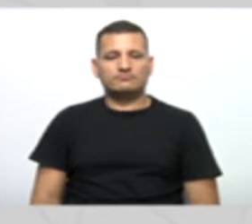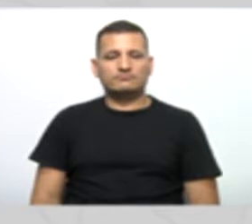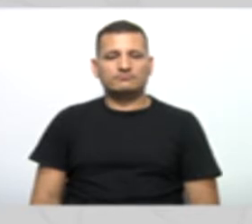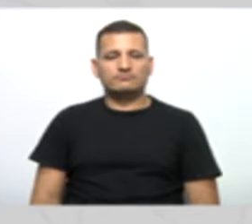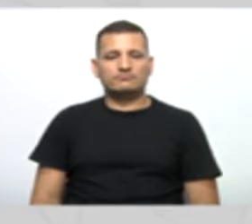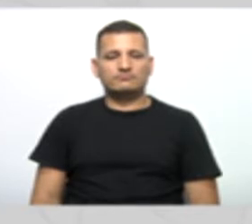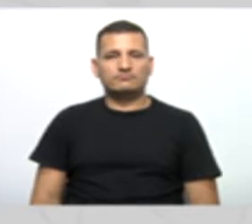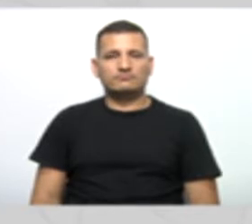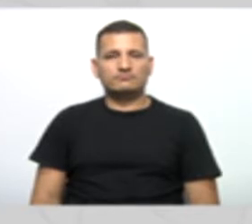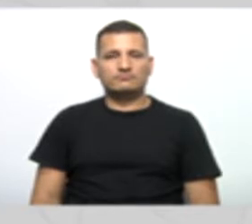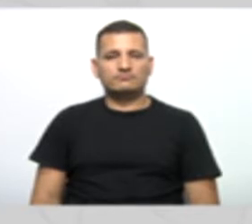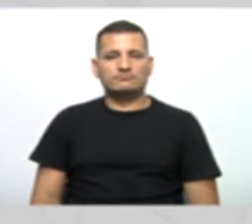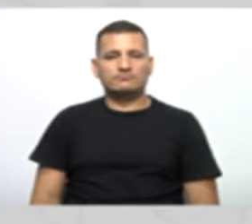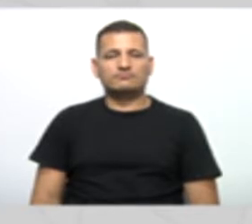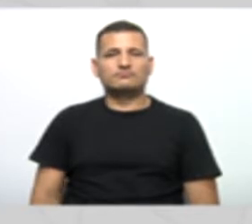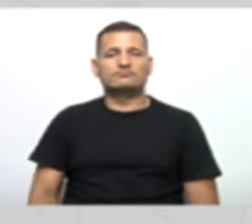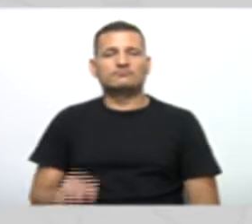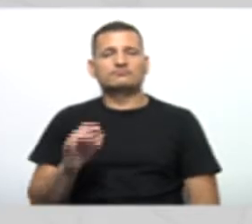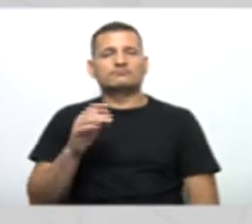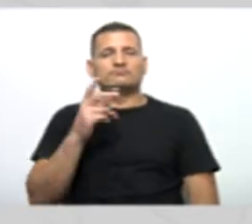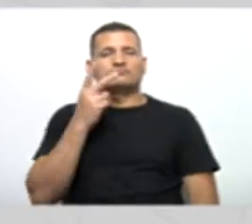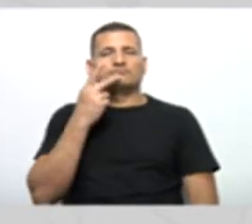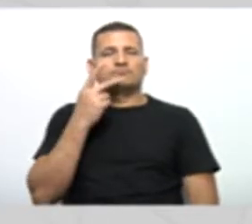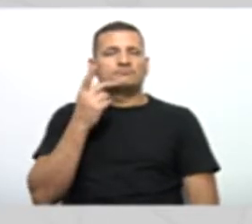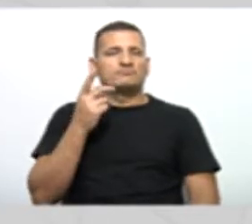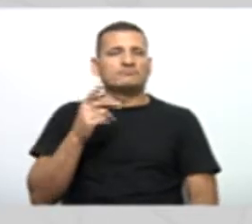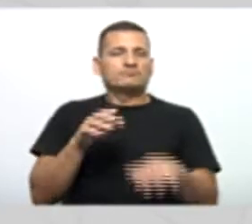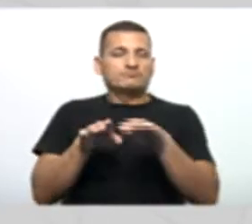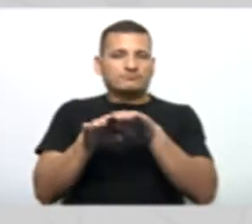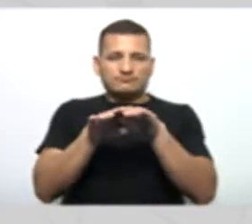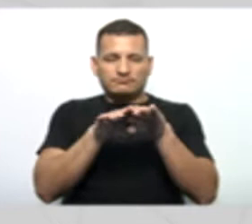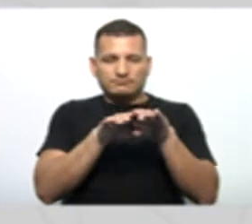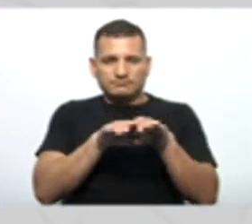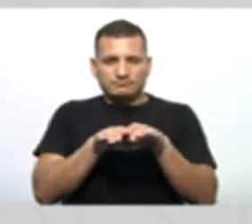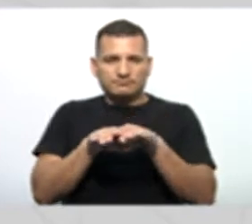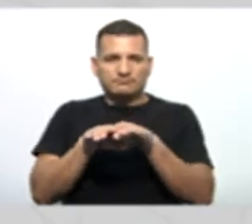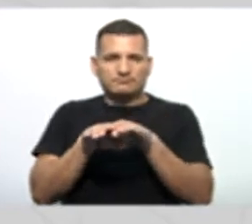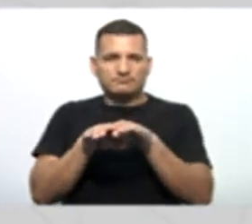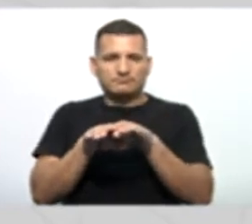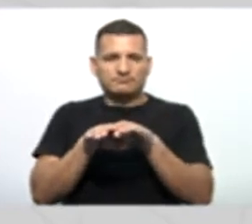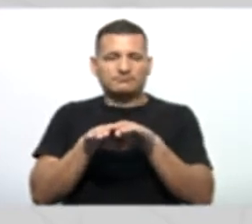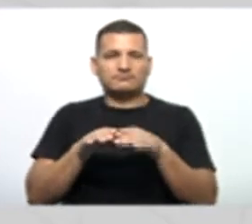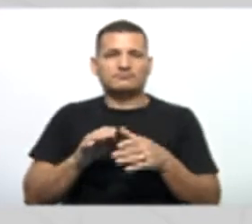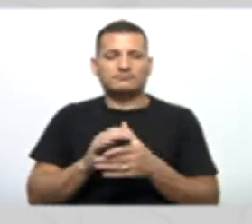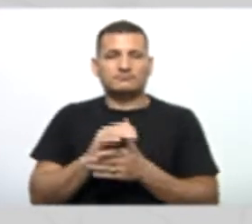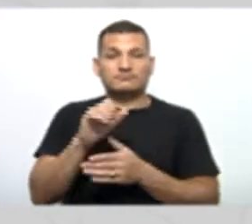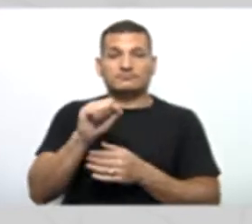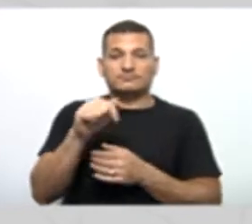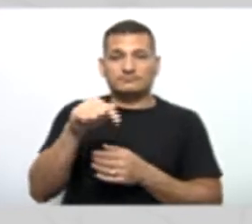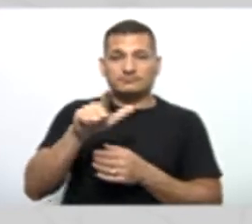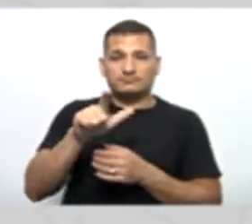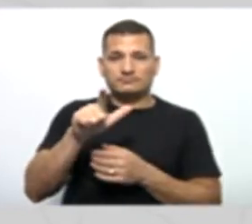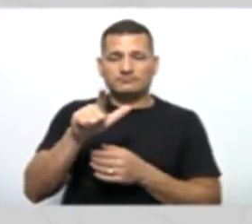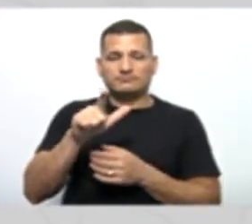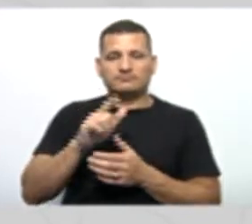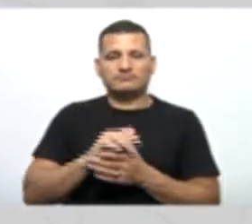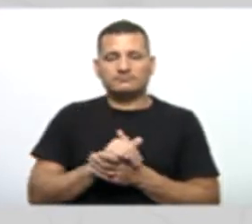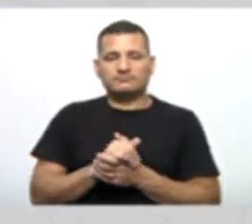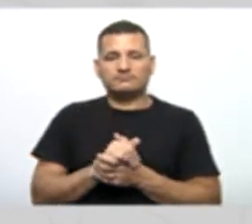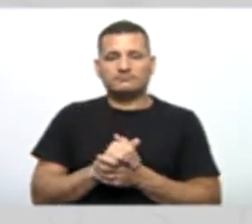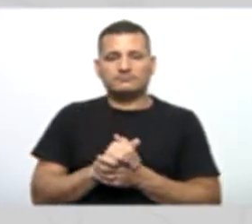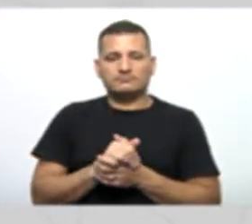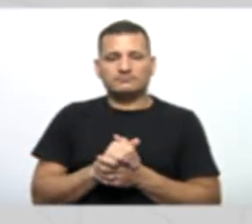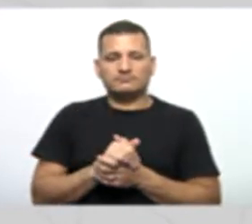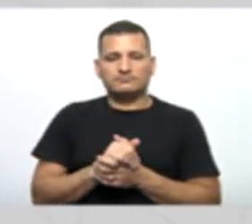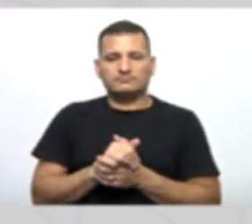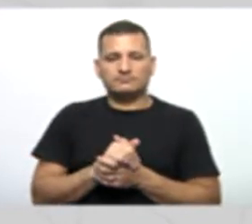questão quando você fala a questão da padronização do SQL, é que a gente tem como a